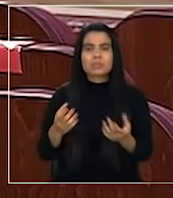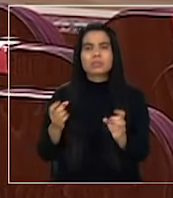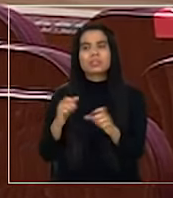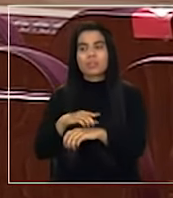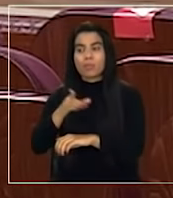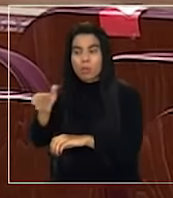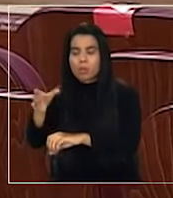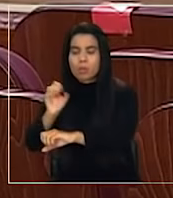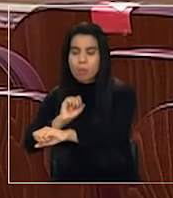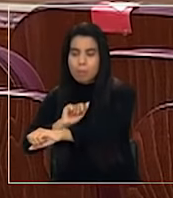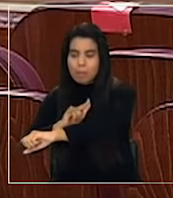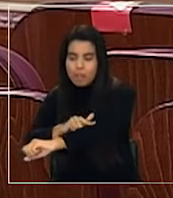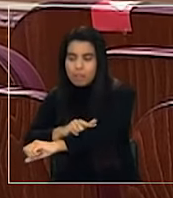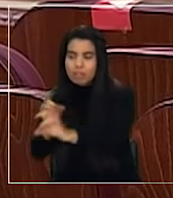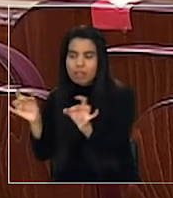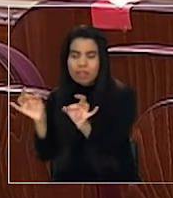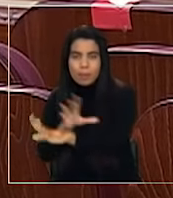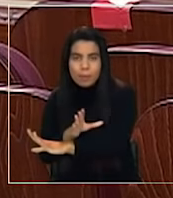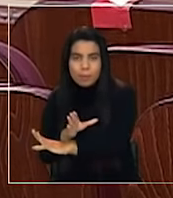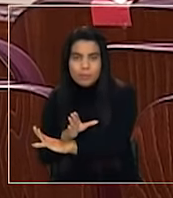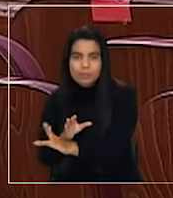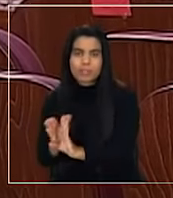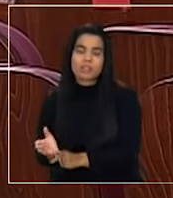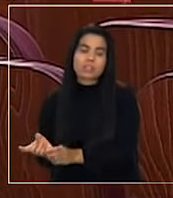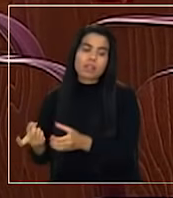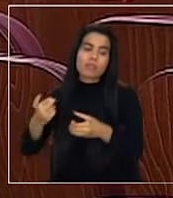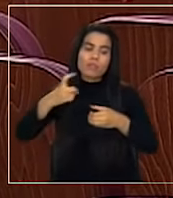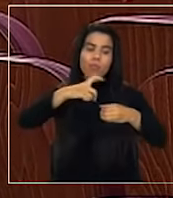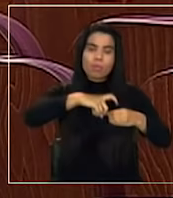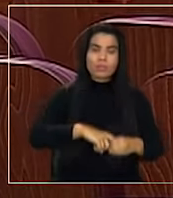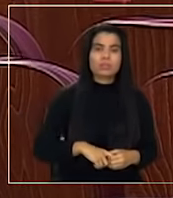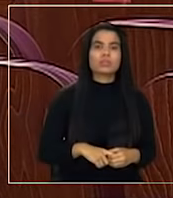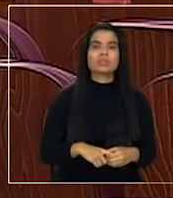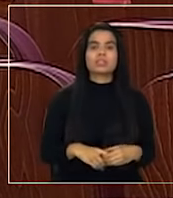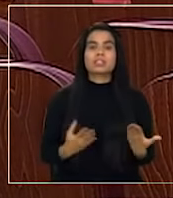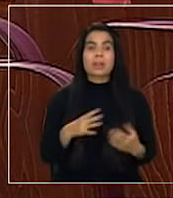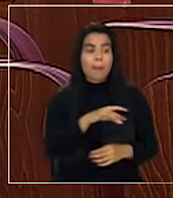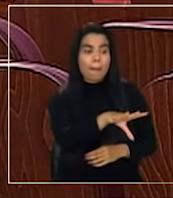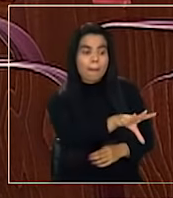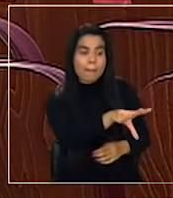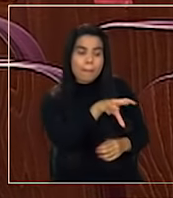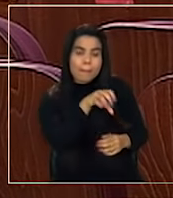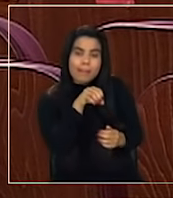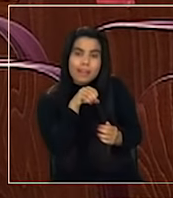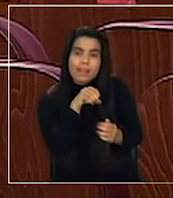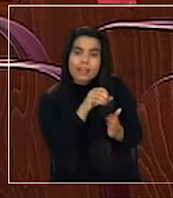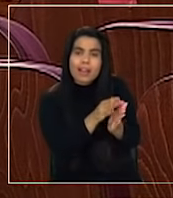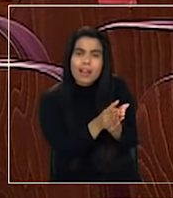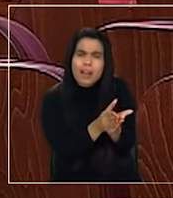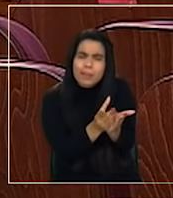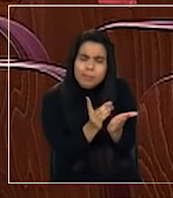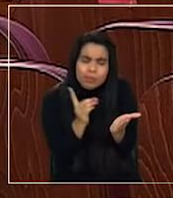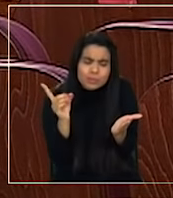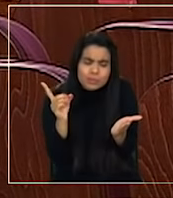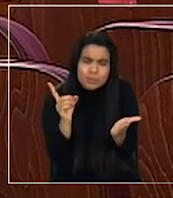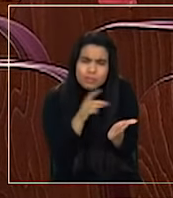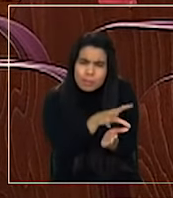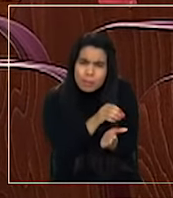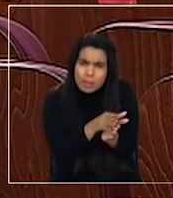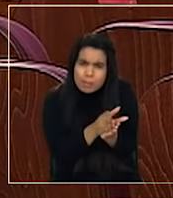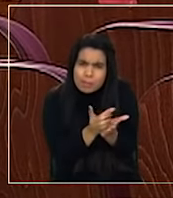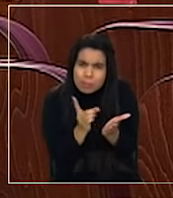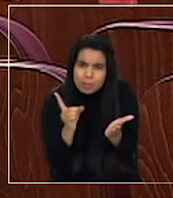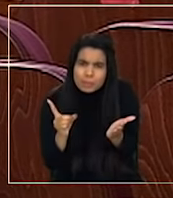suas necessidades e você for fazer a próxima coisa, você vai pegar a Bíblia. Você vai pegar a Bíblia